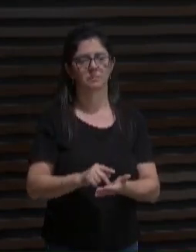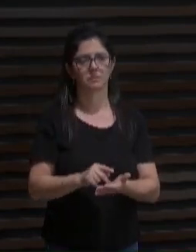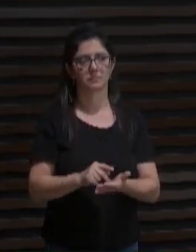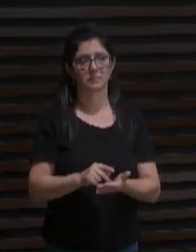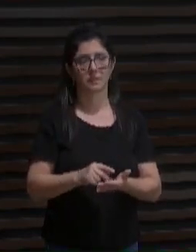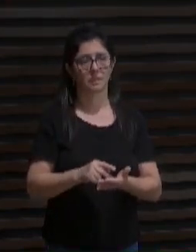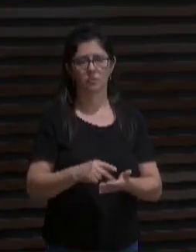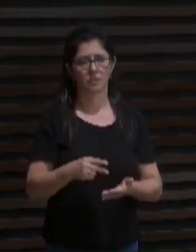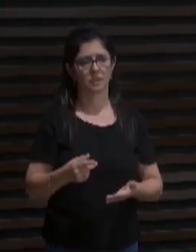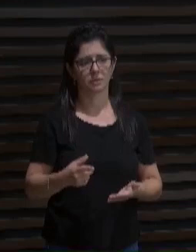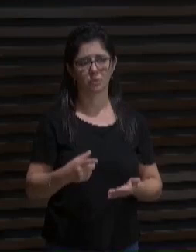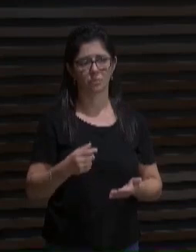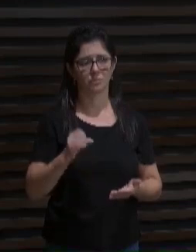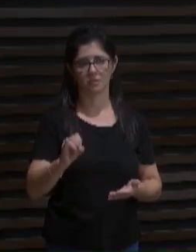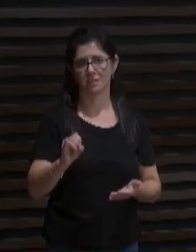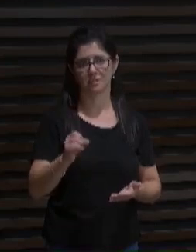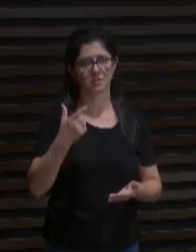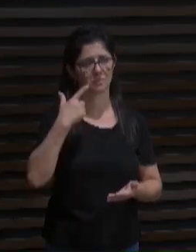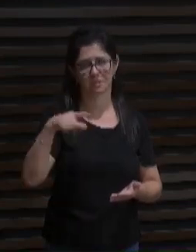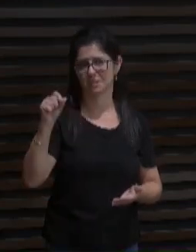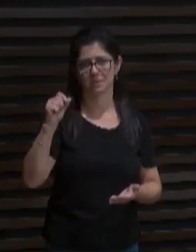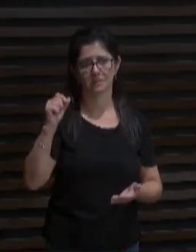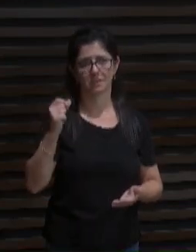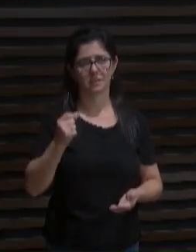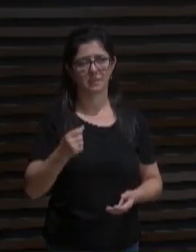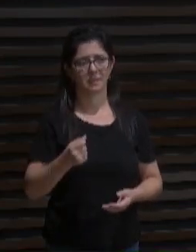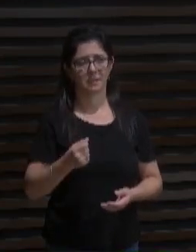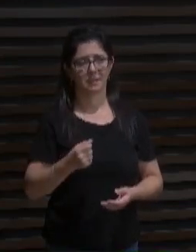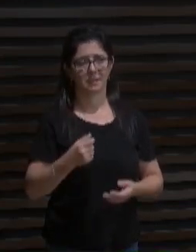do meu marido, do meu trabalho, quem é que vai resolver?